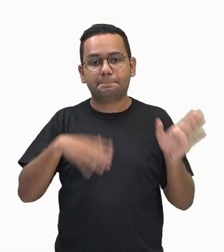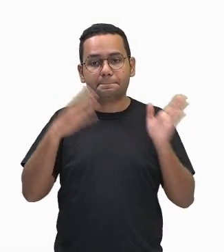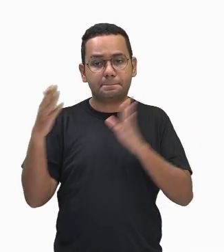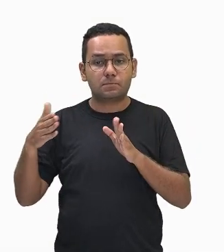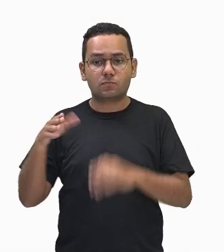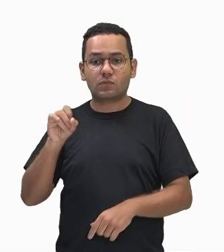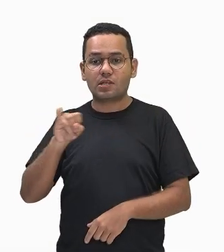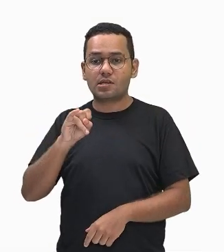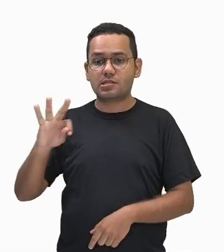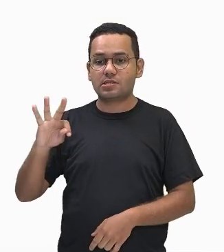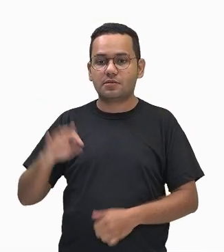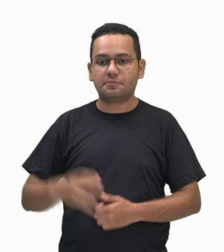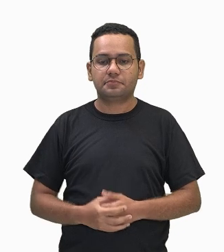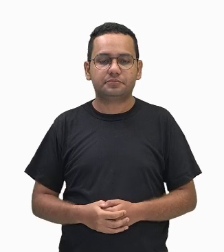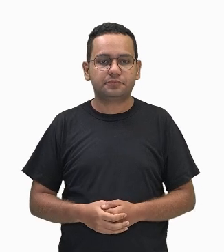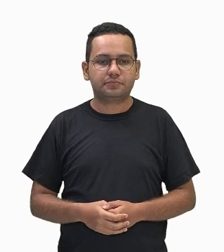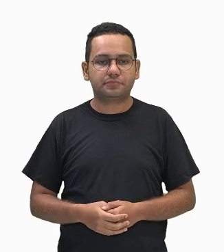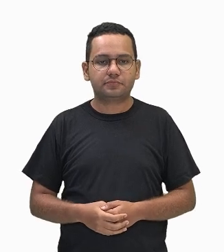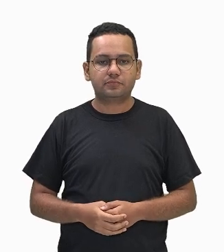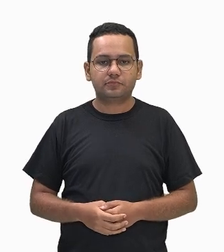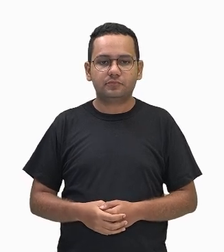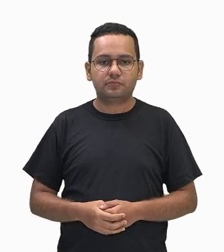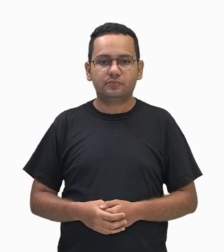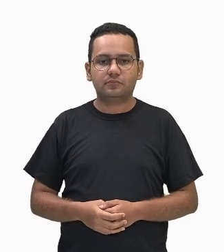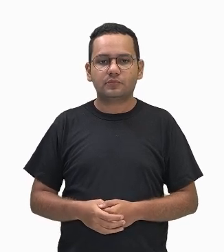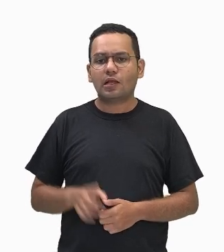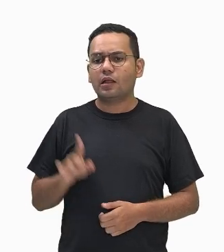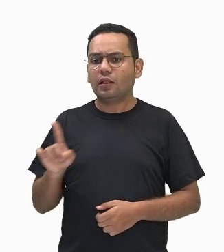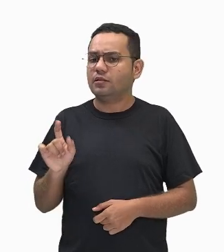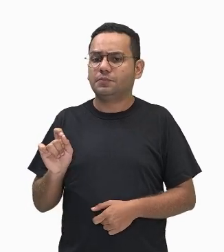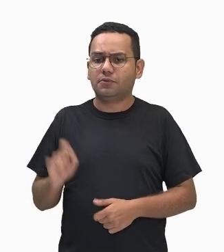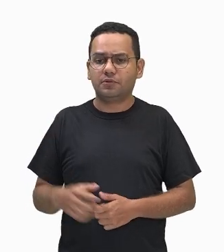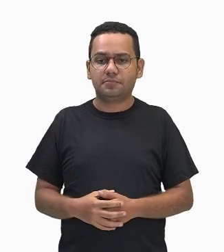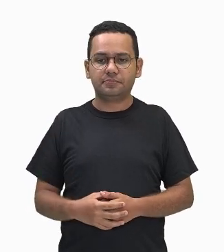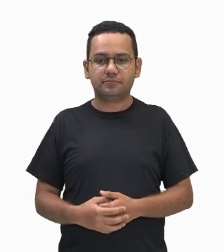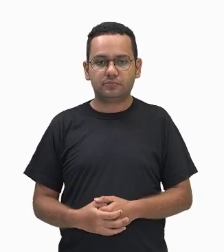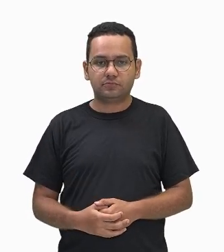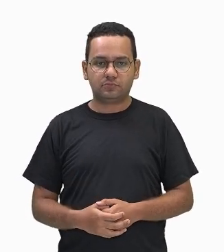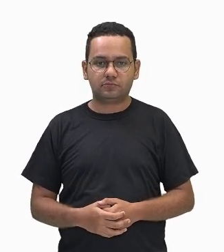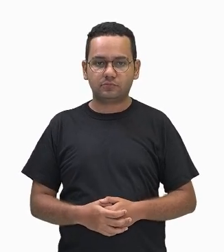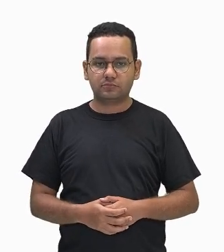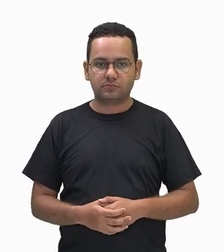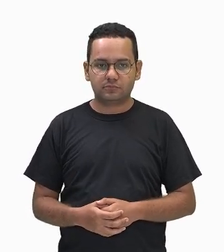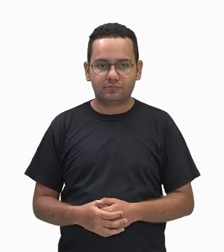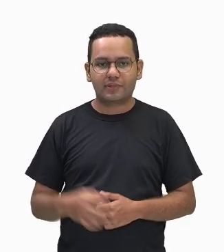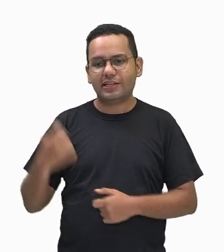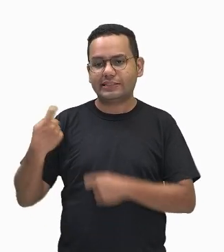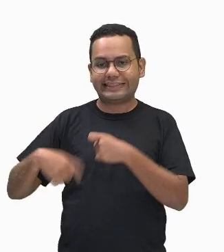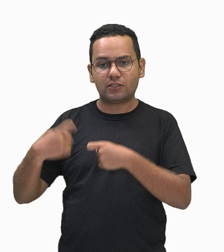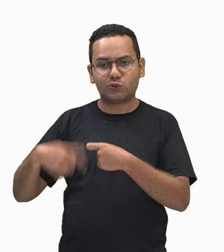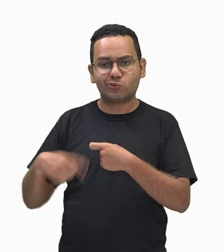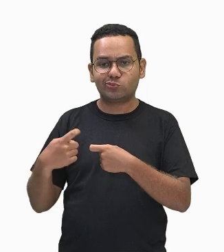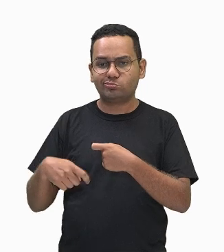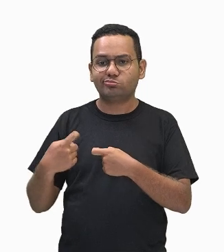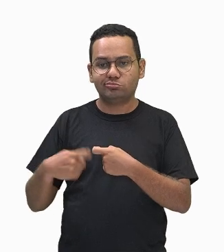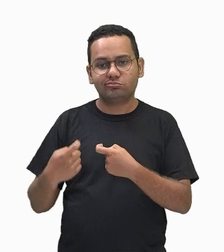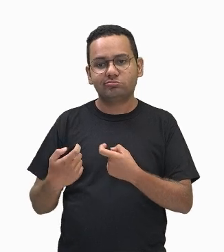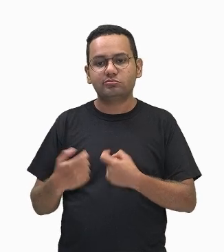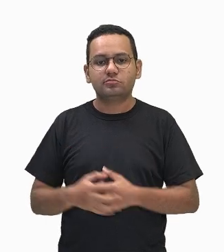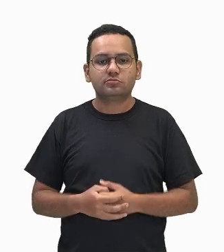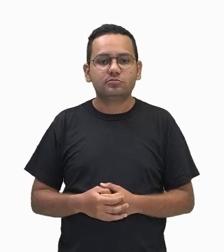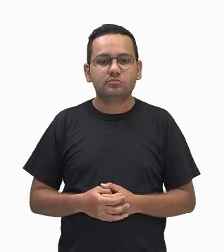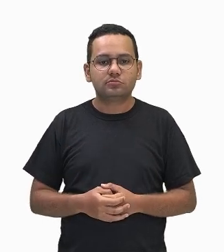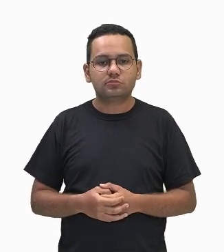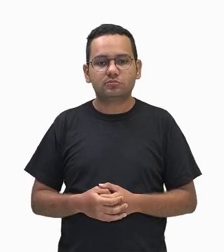sexualmente transmissíveis, que são infecções que vão ser transmitidas, né, que poderão ser transmitidas por meio de relações sexuais, por